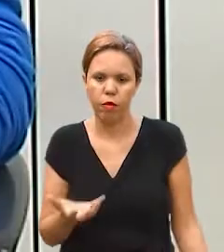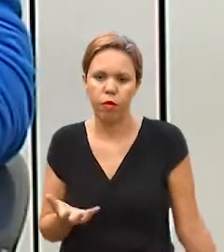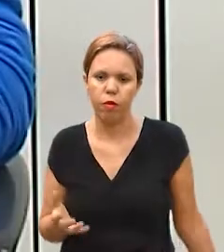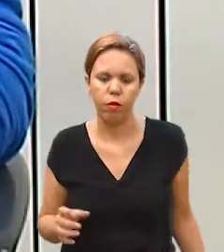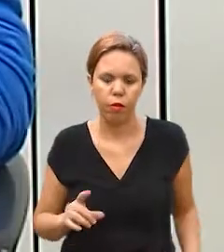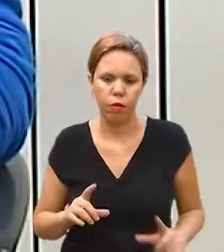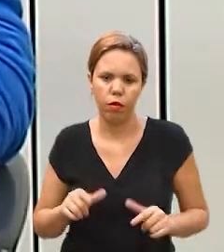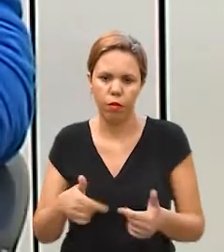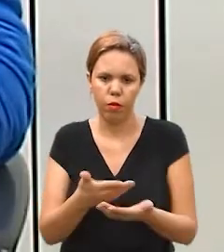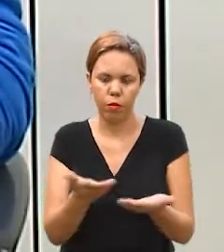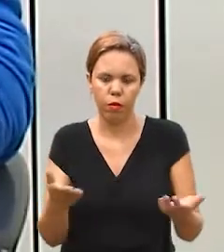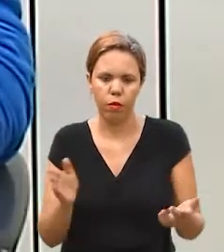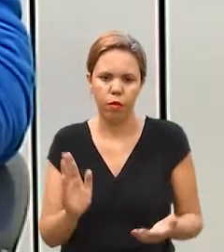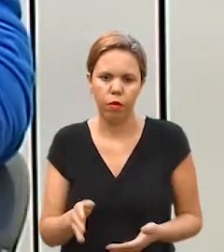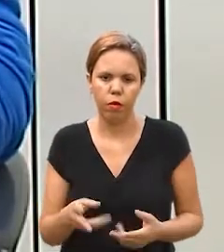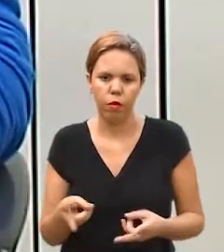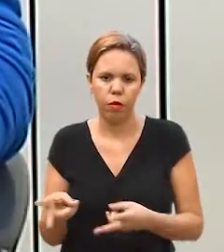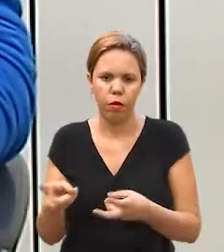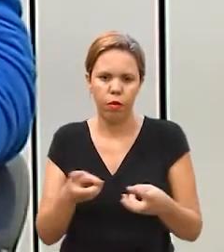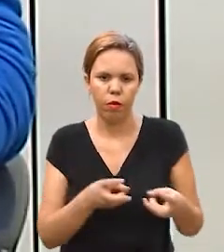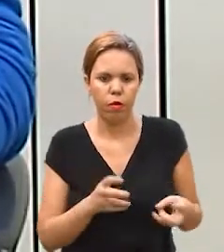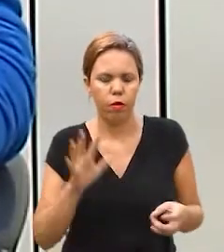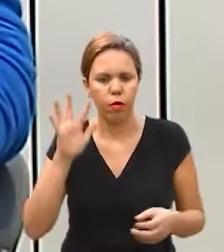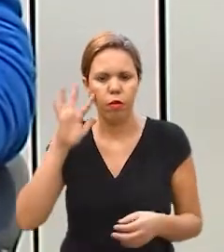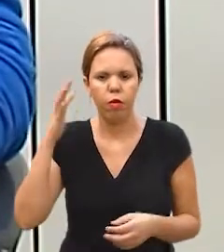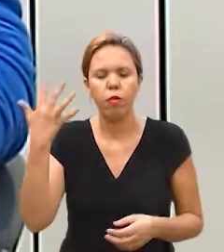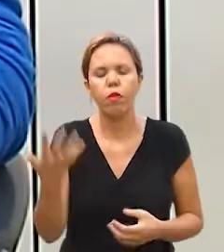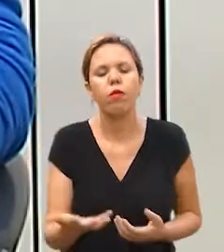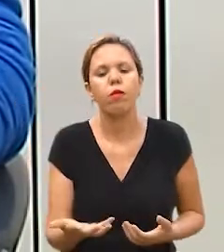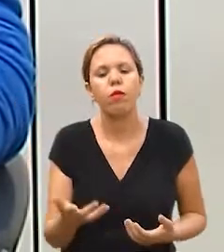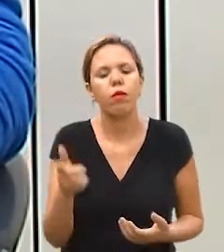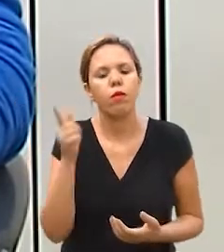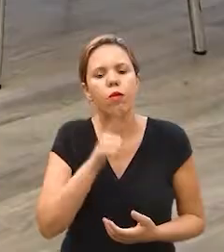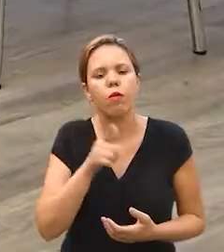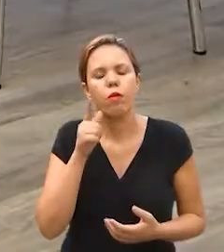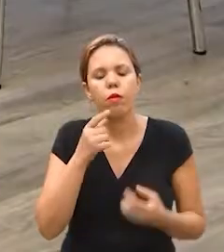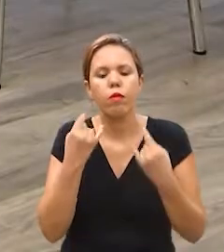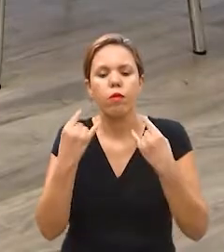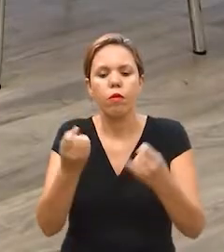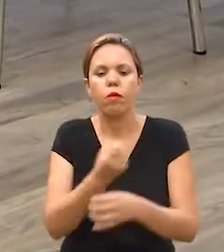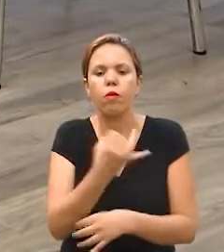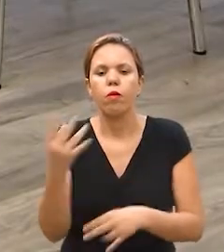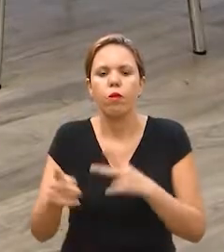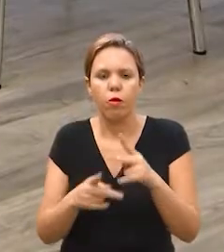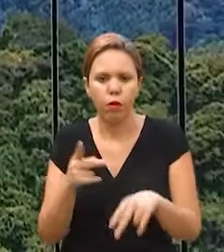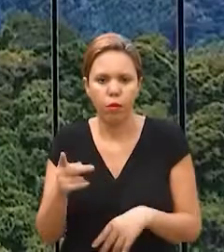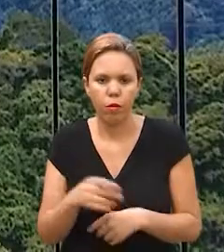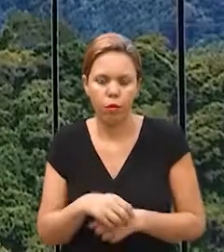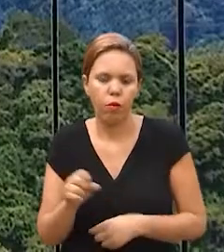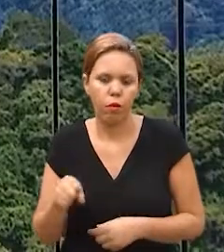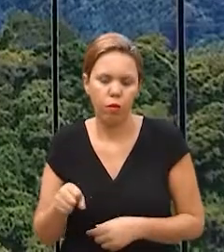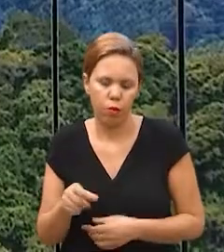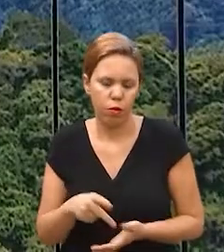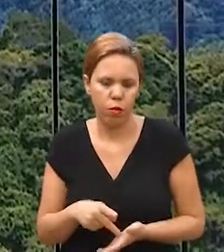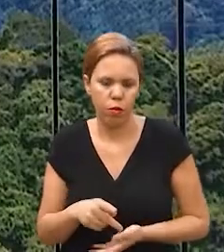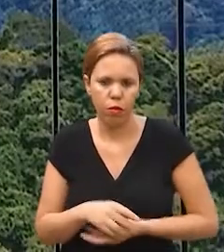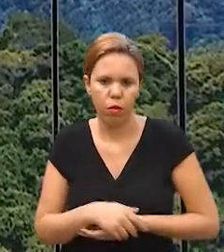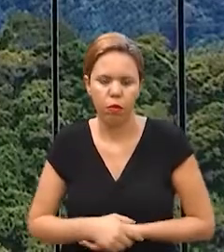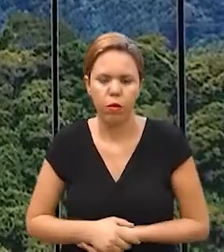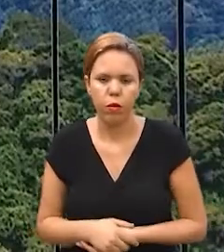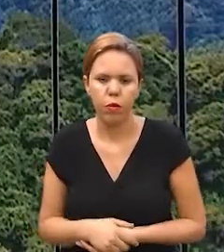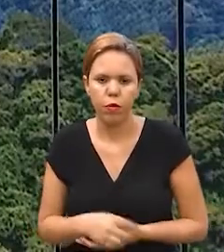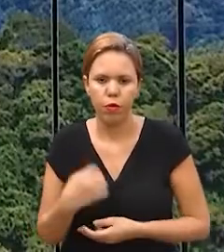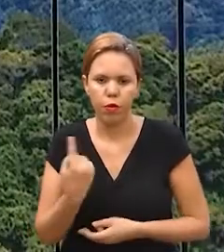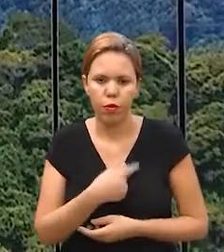vocês já notaram algum resultado? Tem conseguido atrair mais pessoas? Sem dúvida. Nós